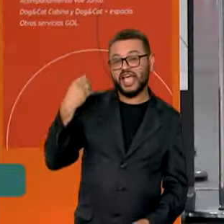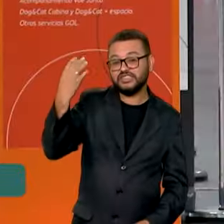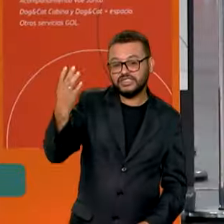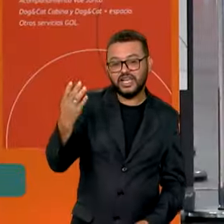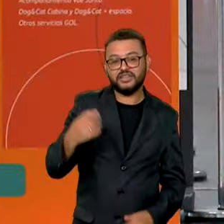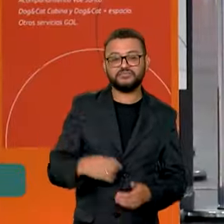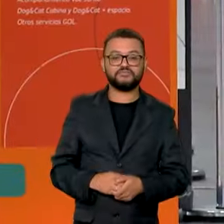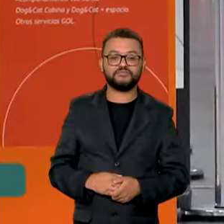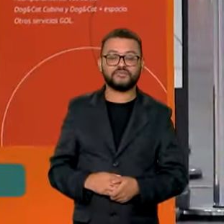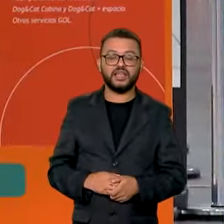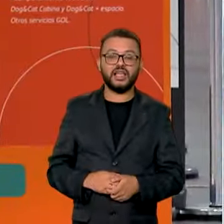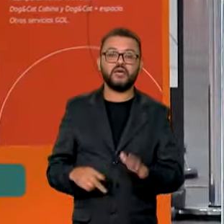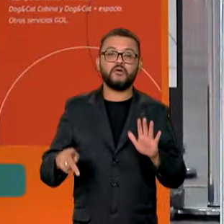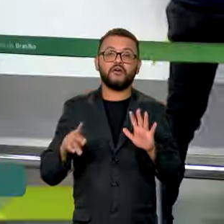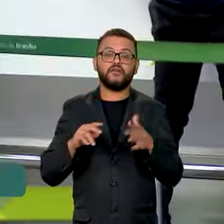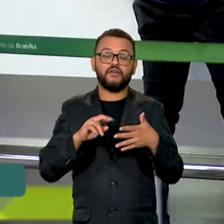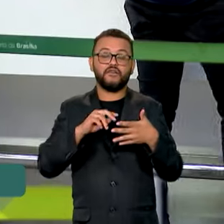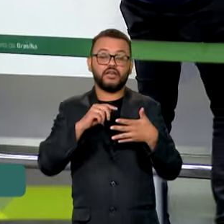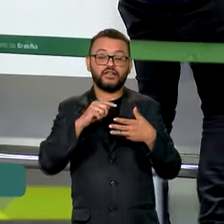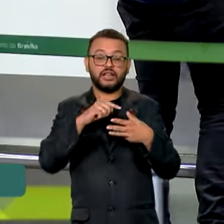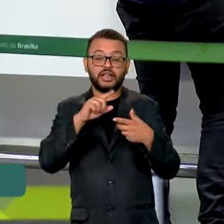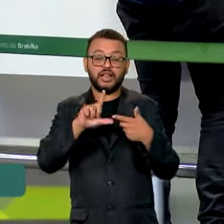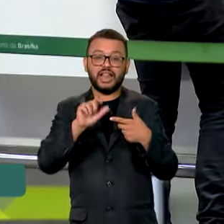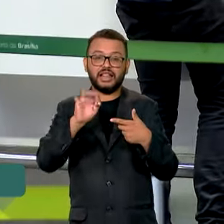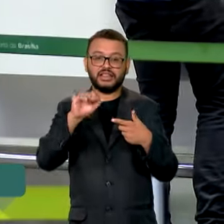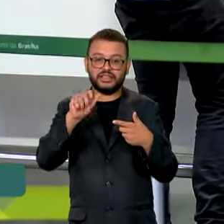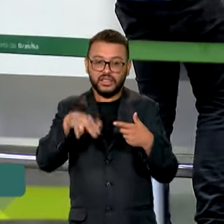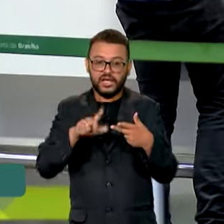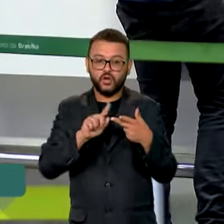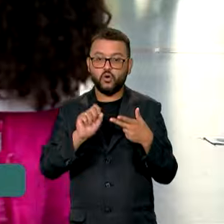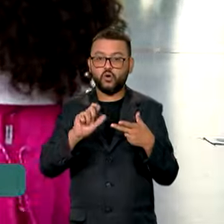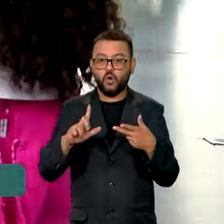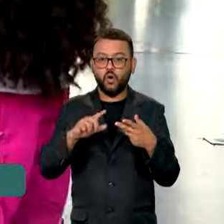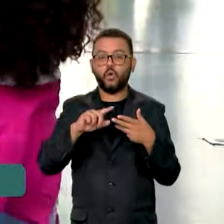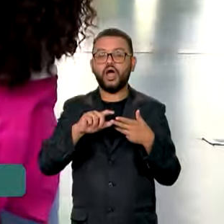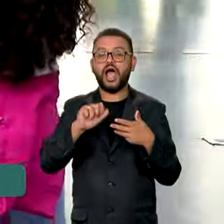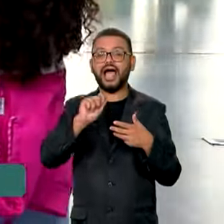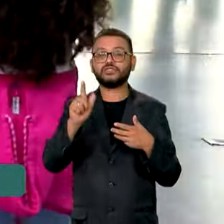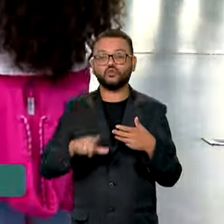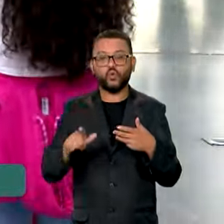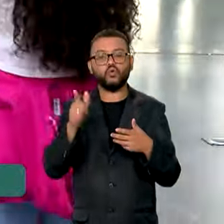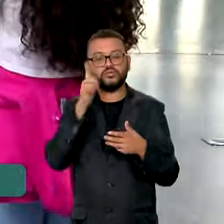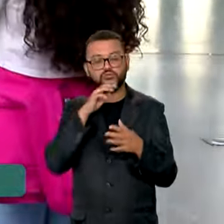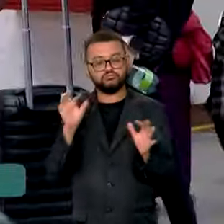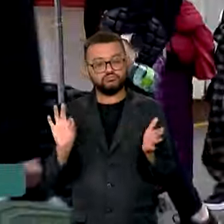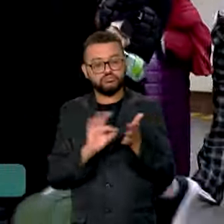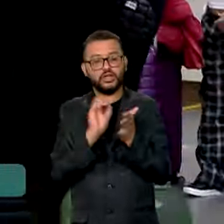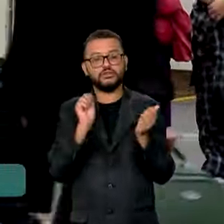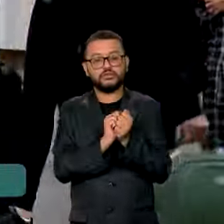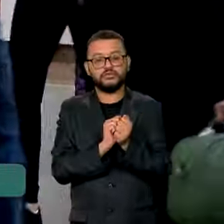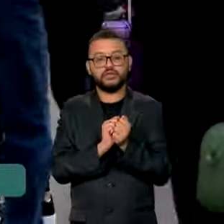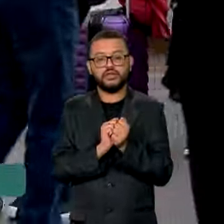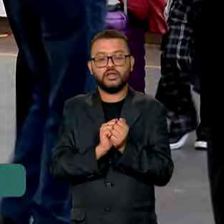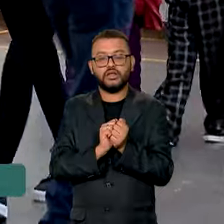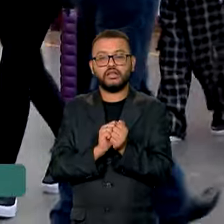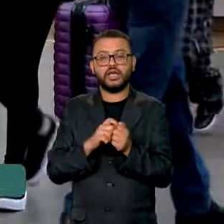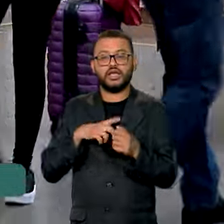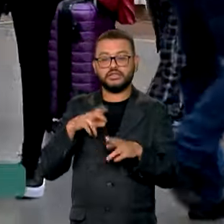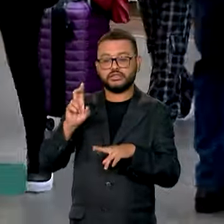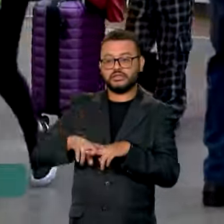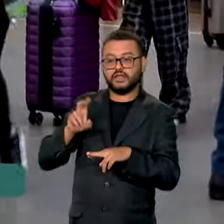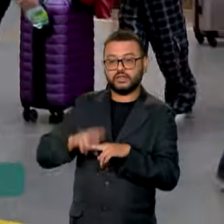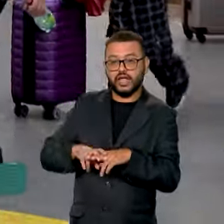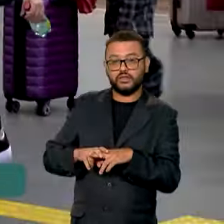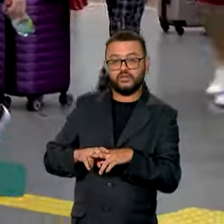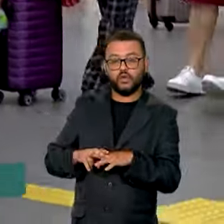pública. Latam, Gol e Azul já aderiram ao Voa Brasil. Os assentos ofertados não serão subsidiados